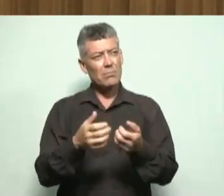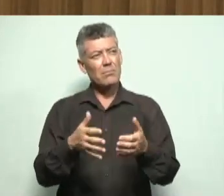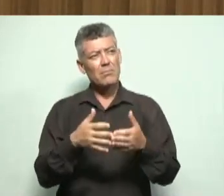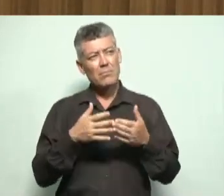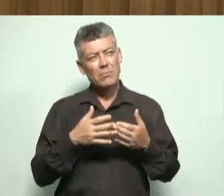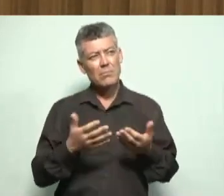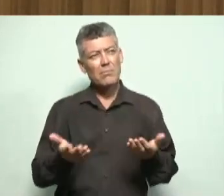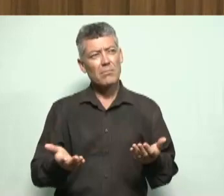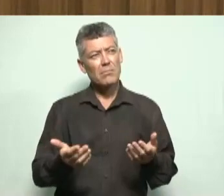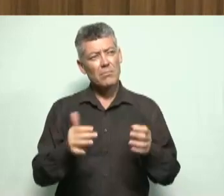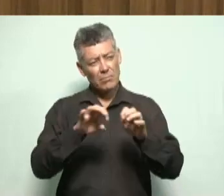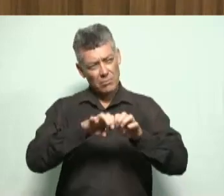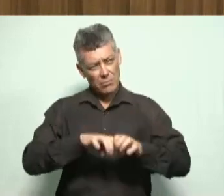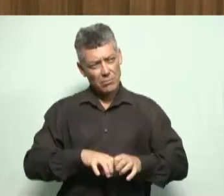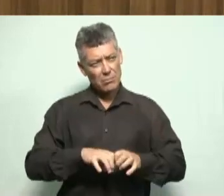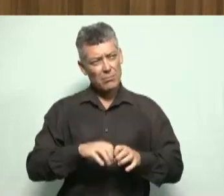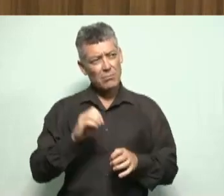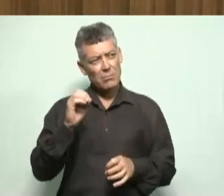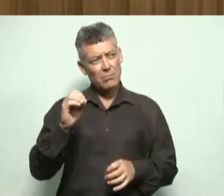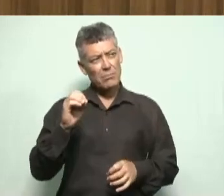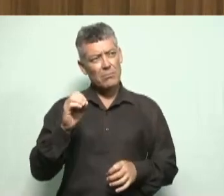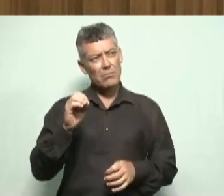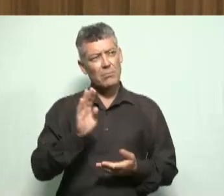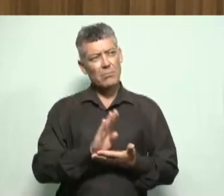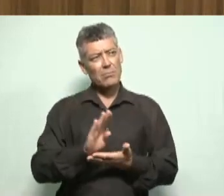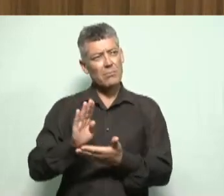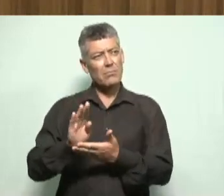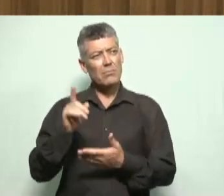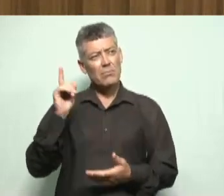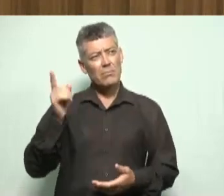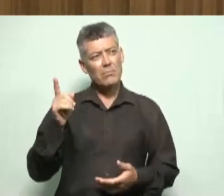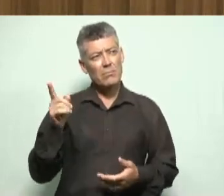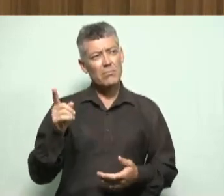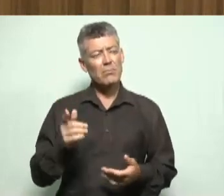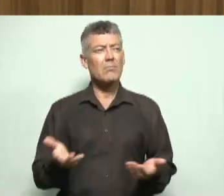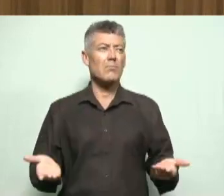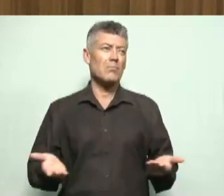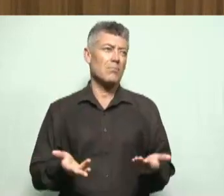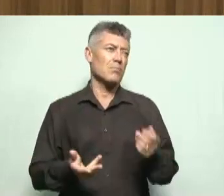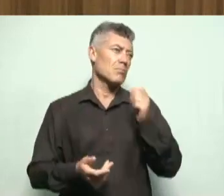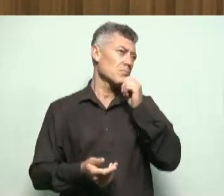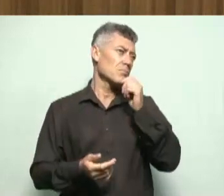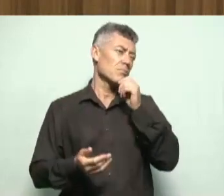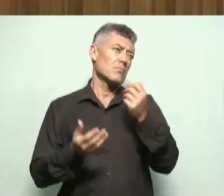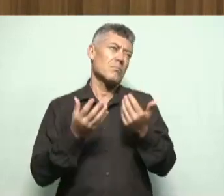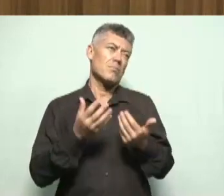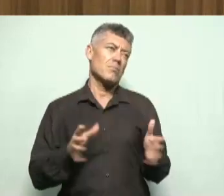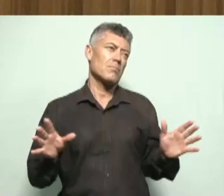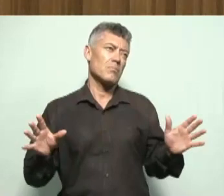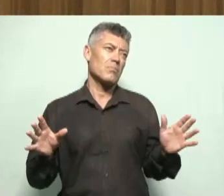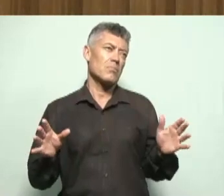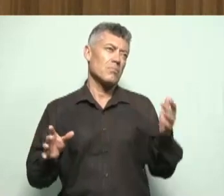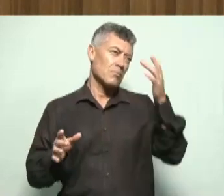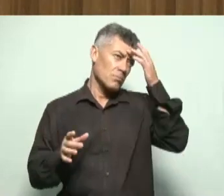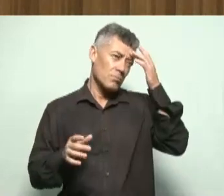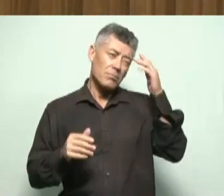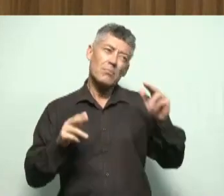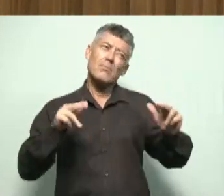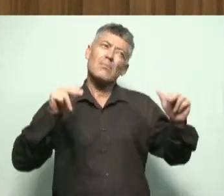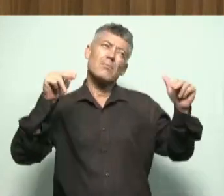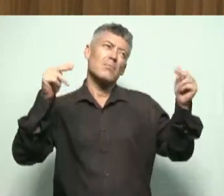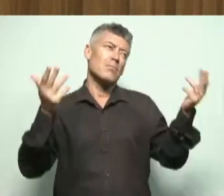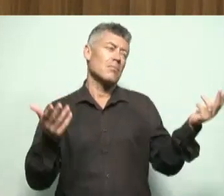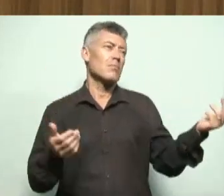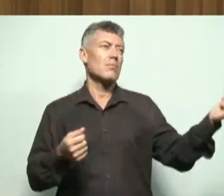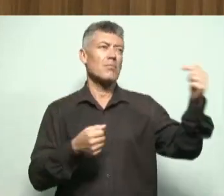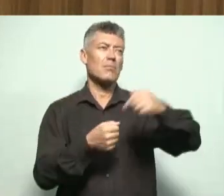aquela reestruturação da Nossa Senhora do Ó, é Nivaldo Bacurau. Agora, eu também não vou aceitar que gente que nunca nem apareceu,